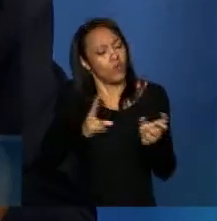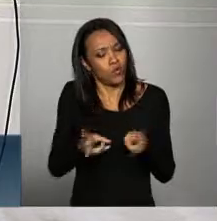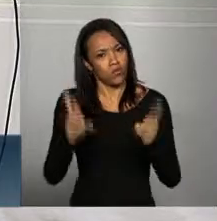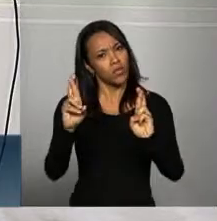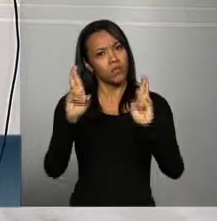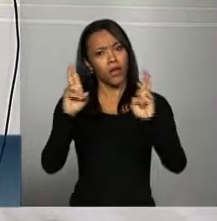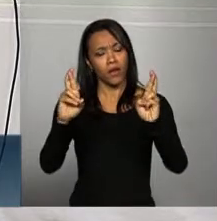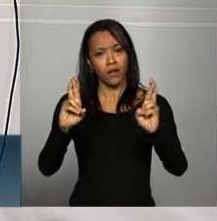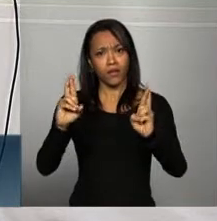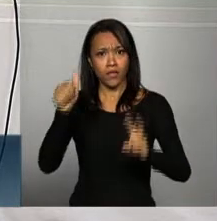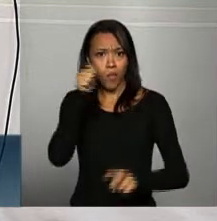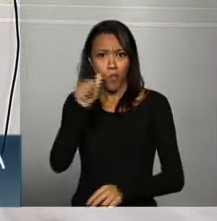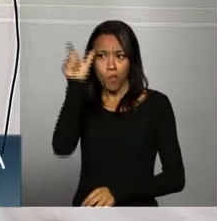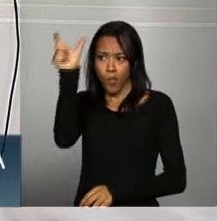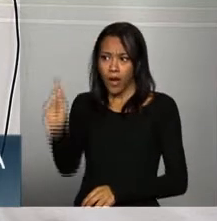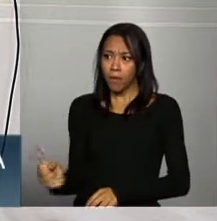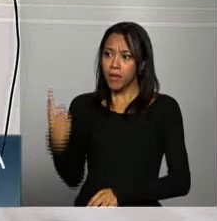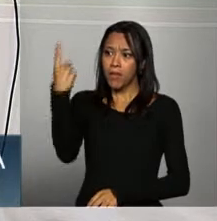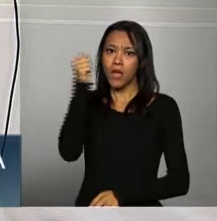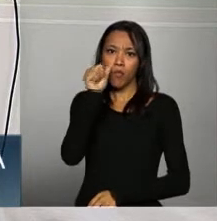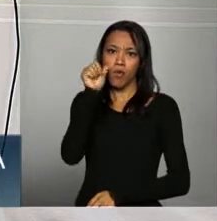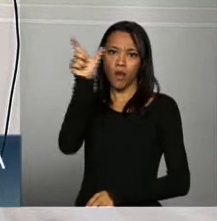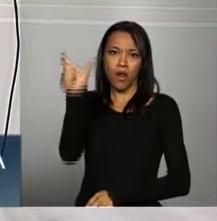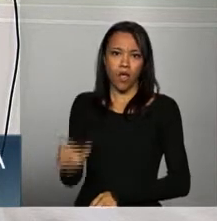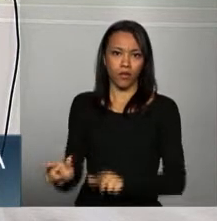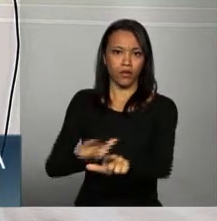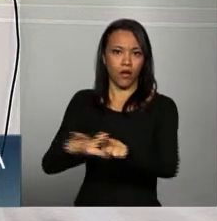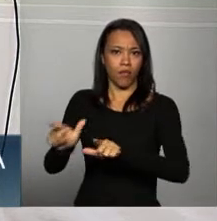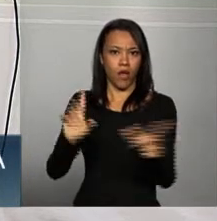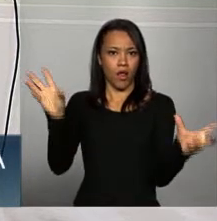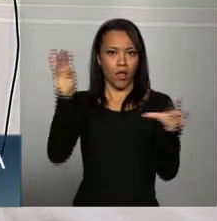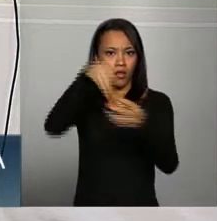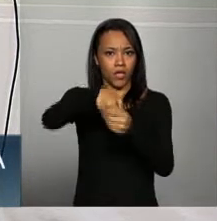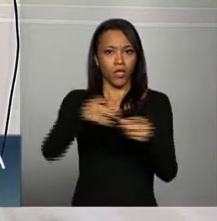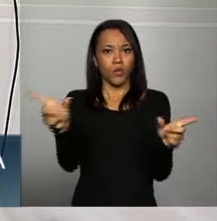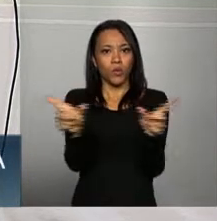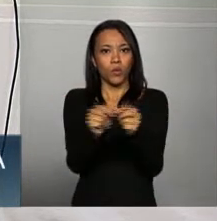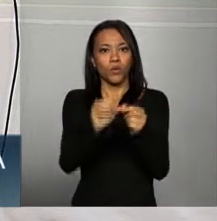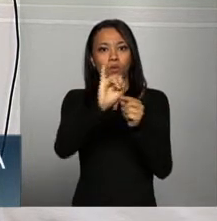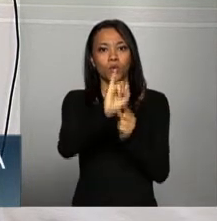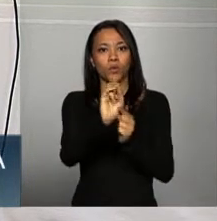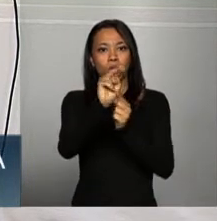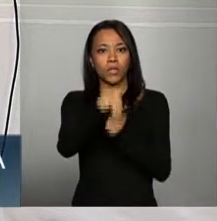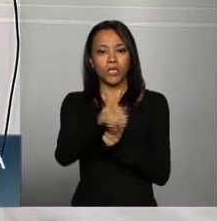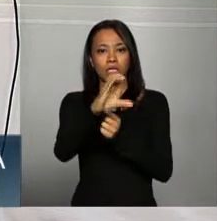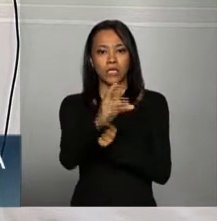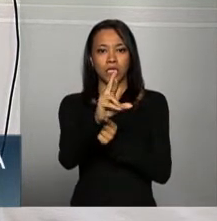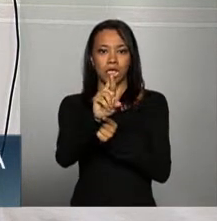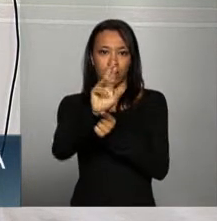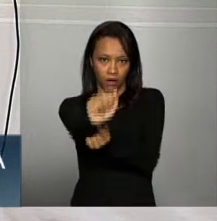INCRA, nos renova a esperança. Nós temos esperança de que a reforma agrária...